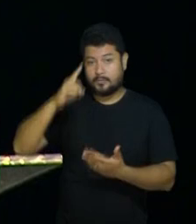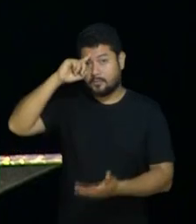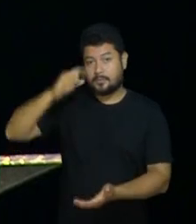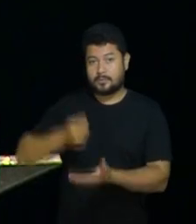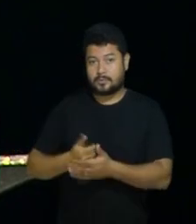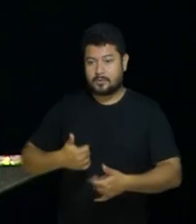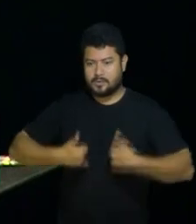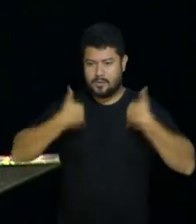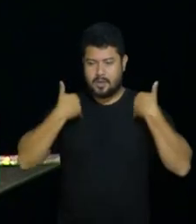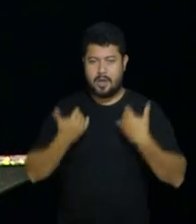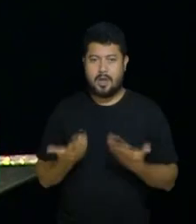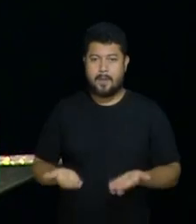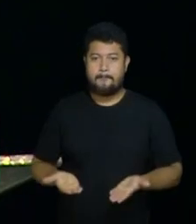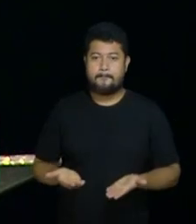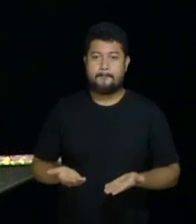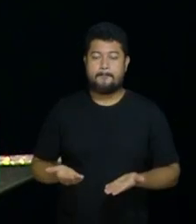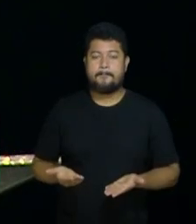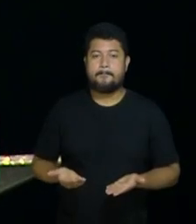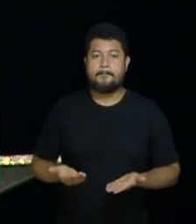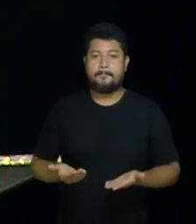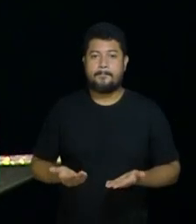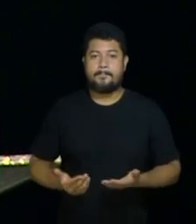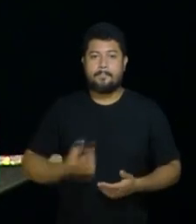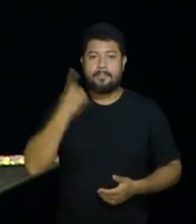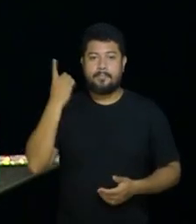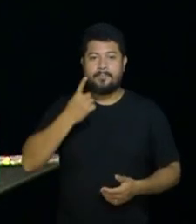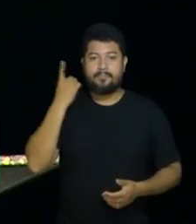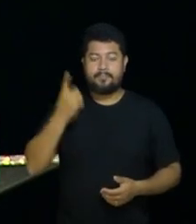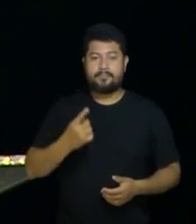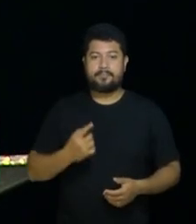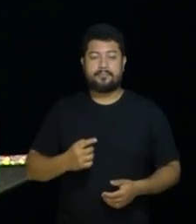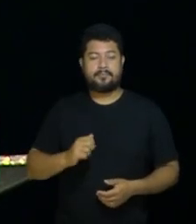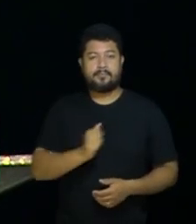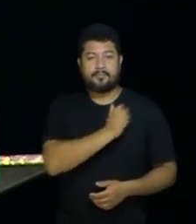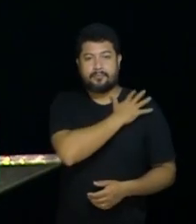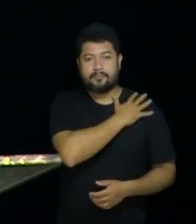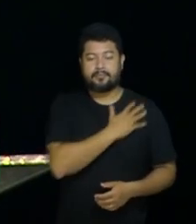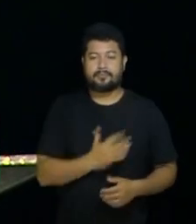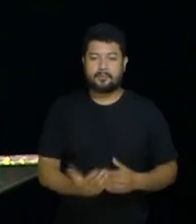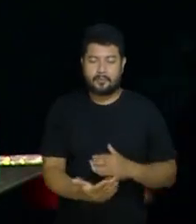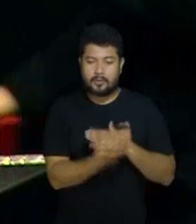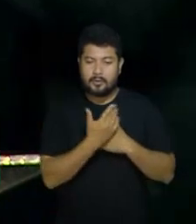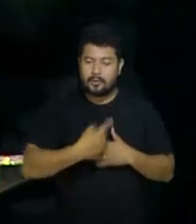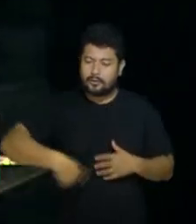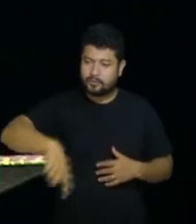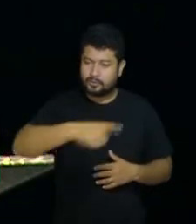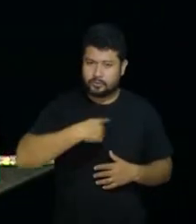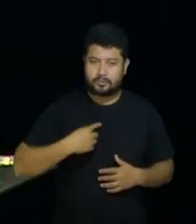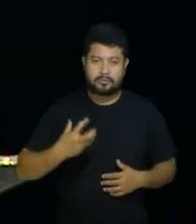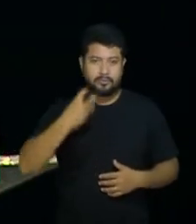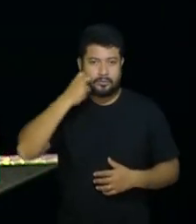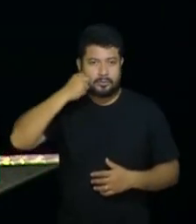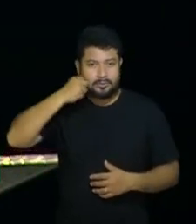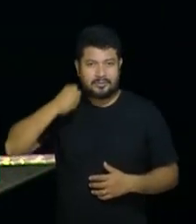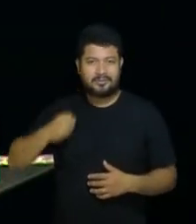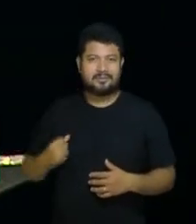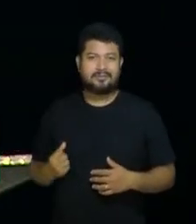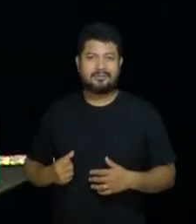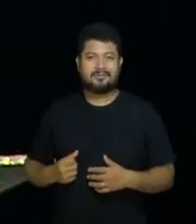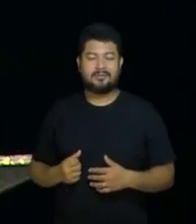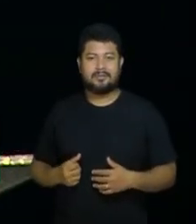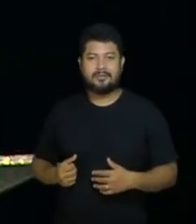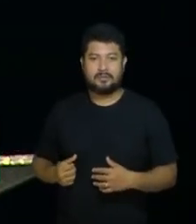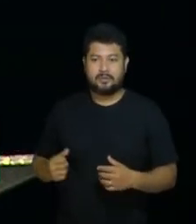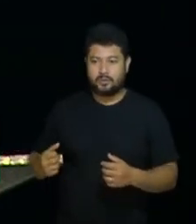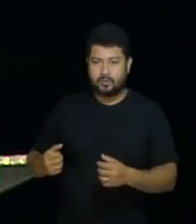deputado? E aqui o nosso querido deputado Napoleão, que acolheu nós tão bem, até um canequizinho, né, de tomar o chope.